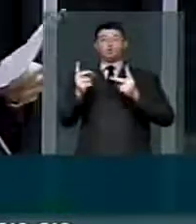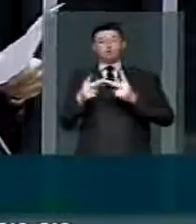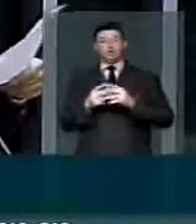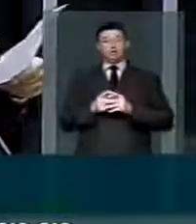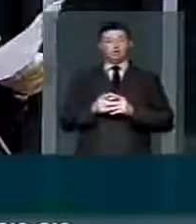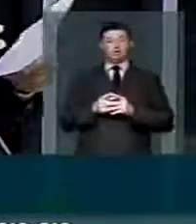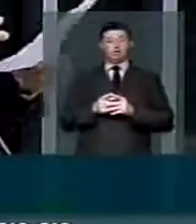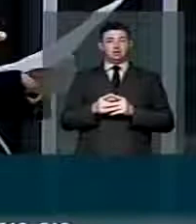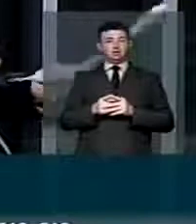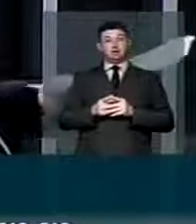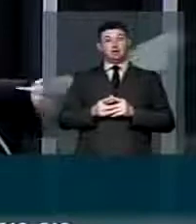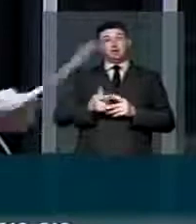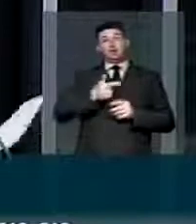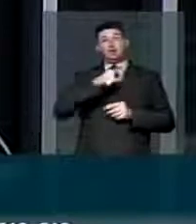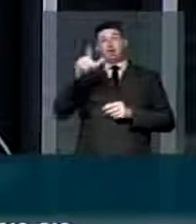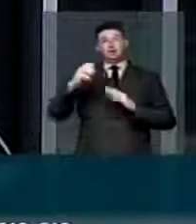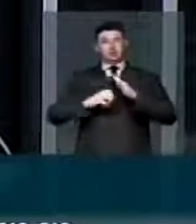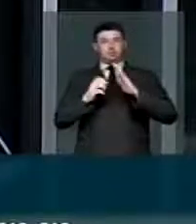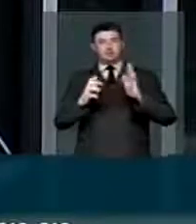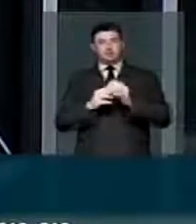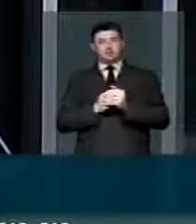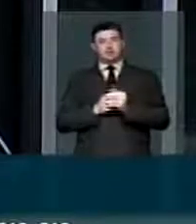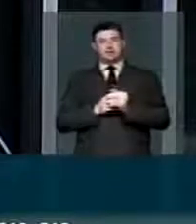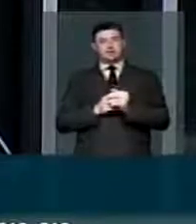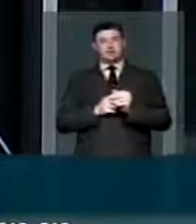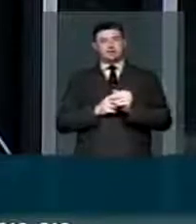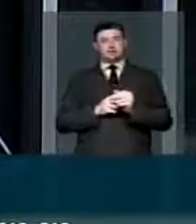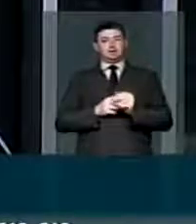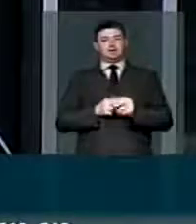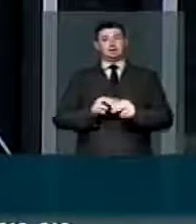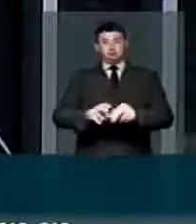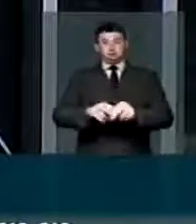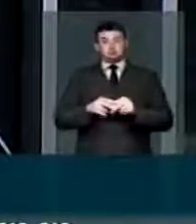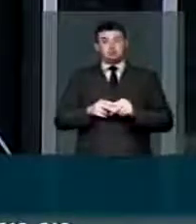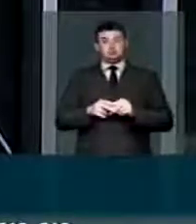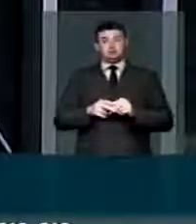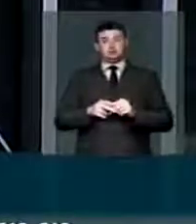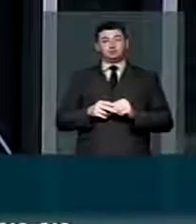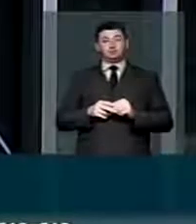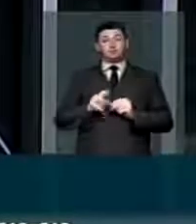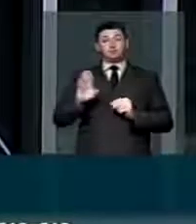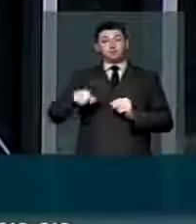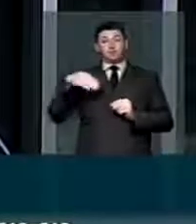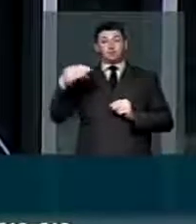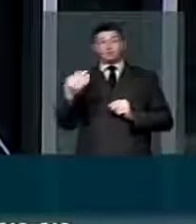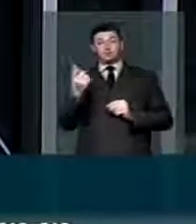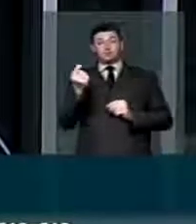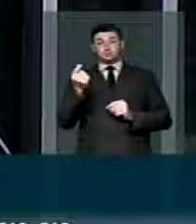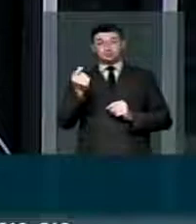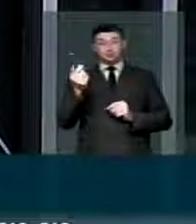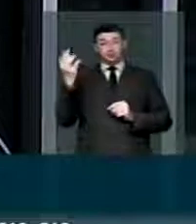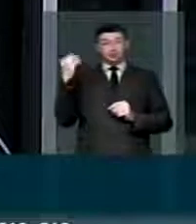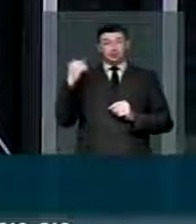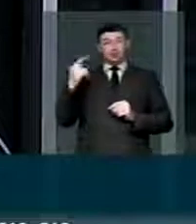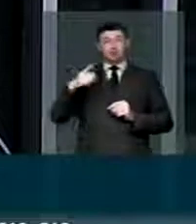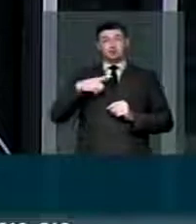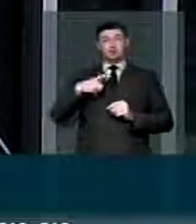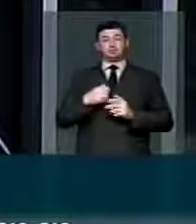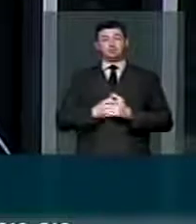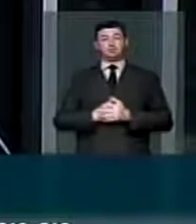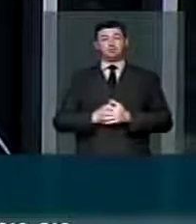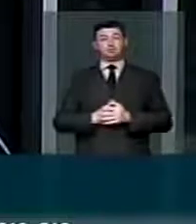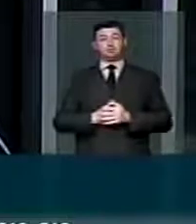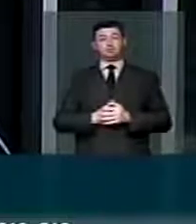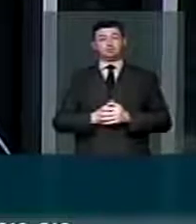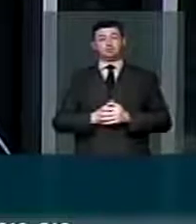de outras empresas. Portanto, quando o preço era